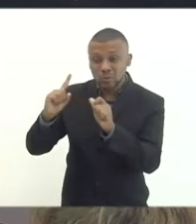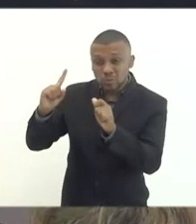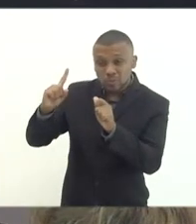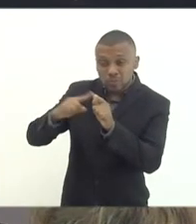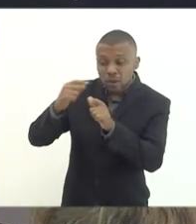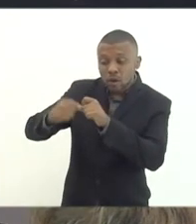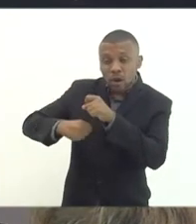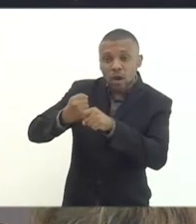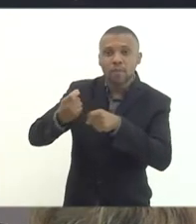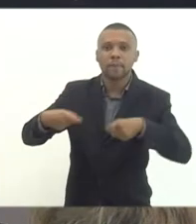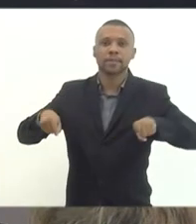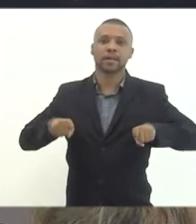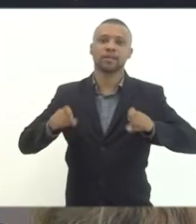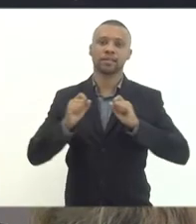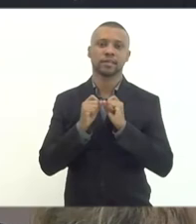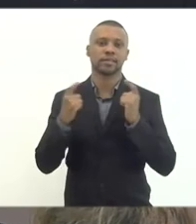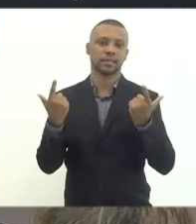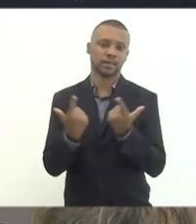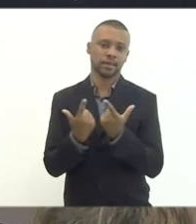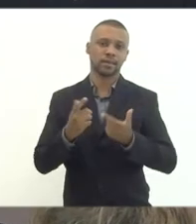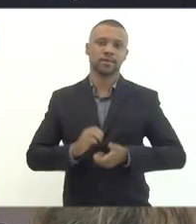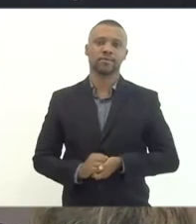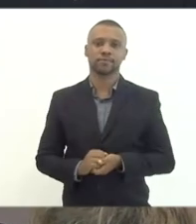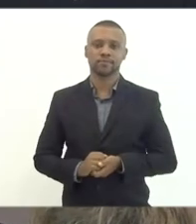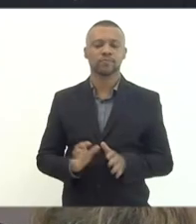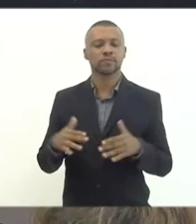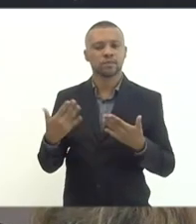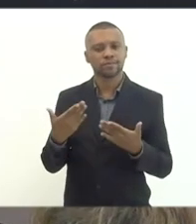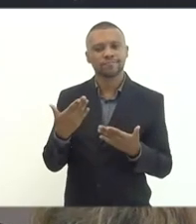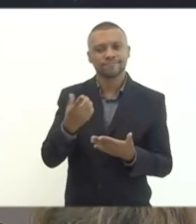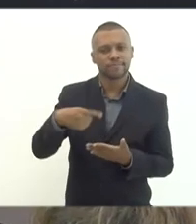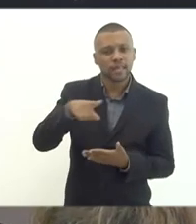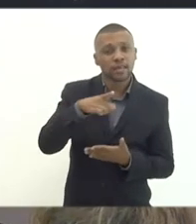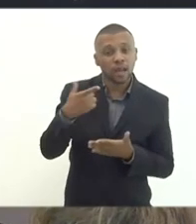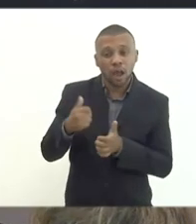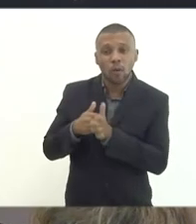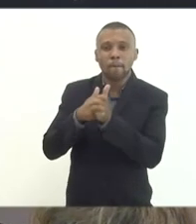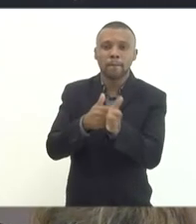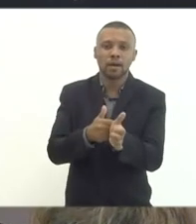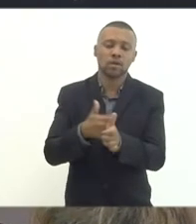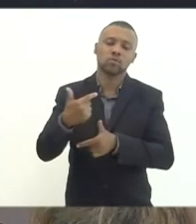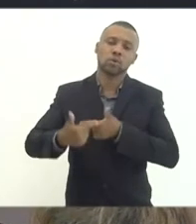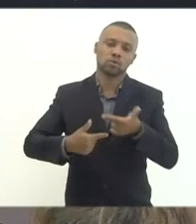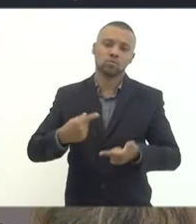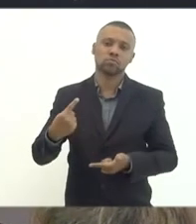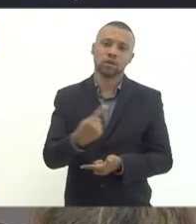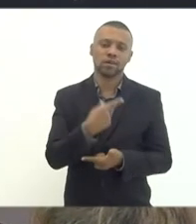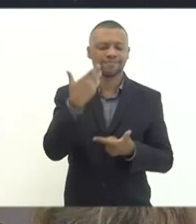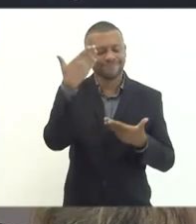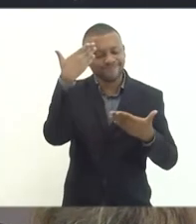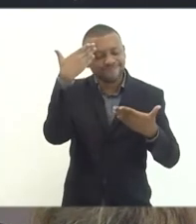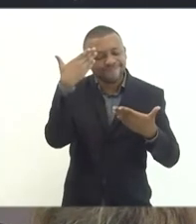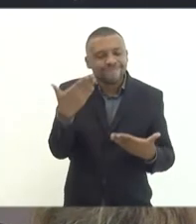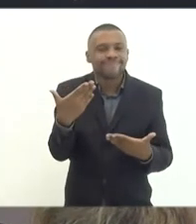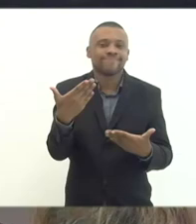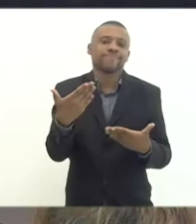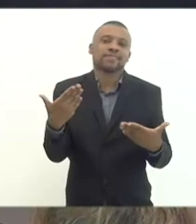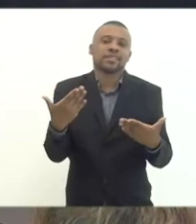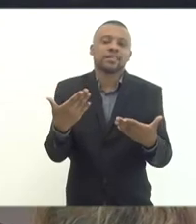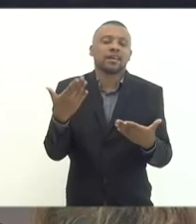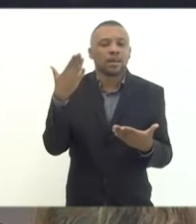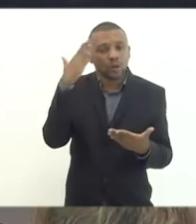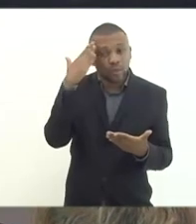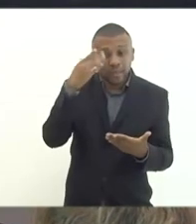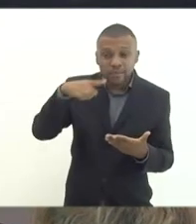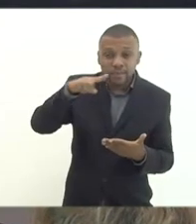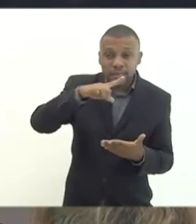ano de Mandato nesta casa então para vocês que acompanham nosso trabalho eu agradeço muito até porque eu sei